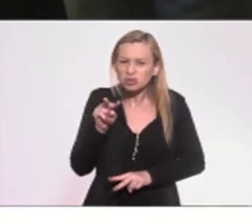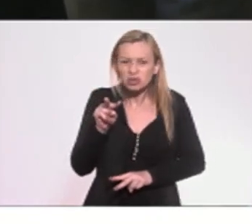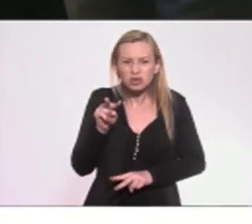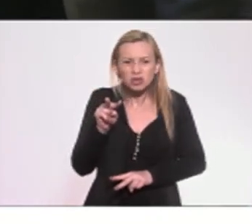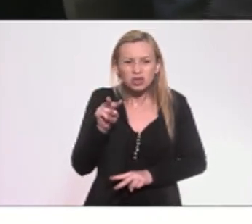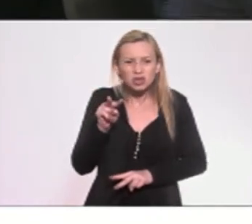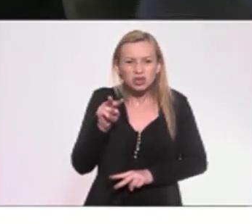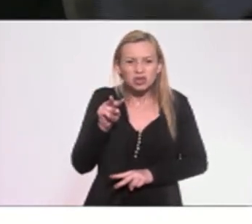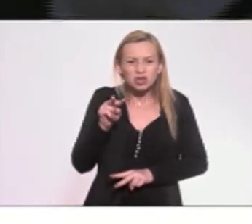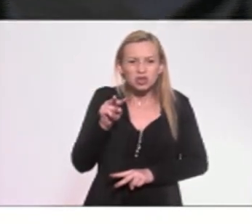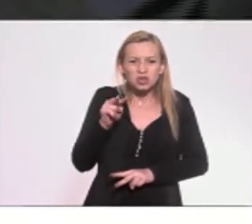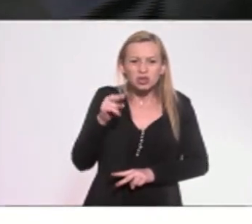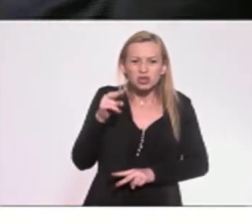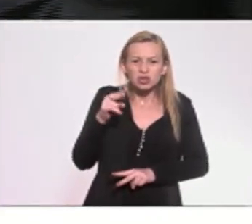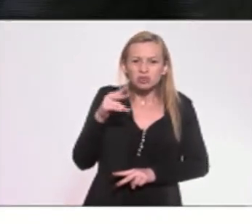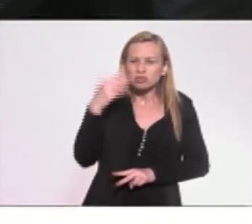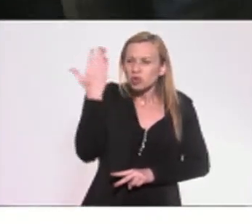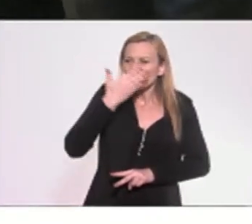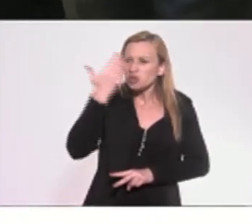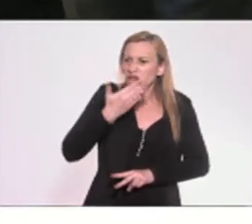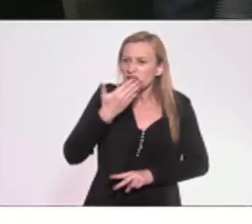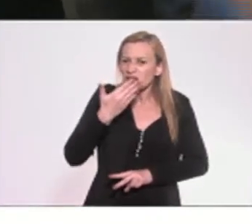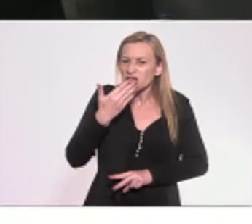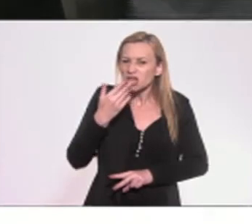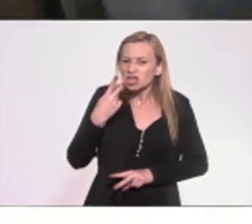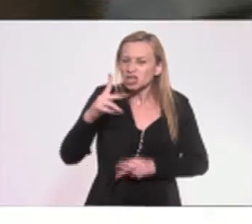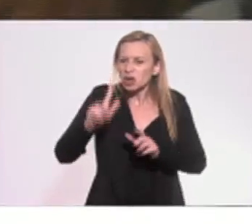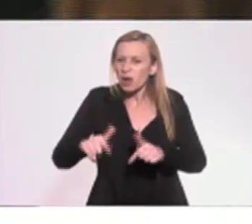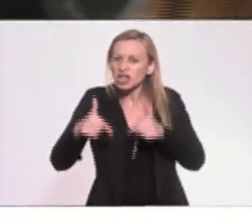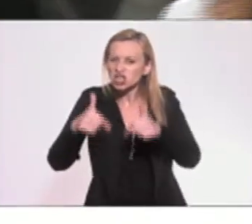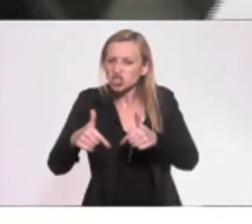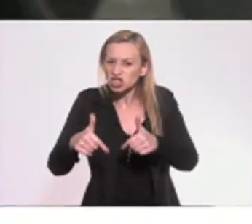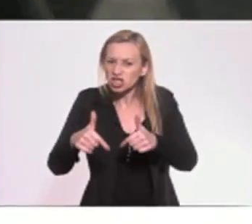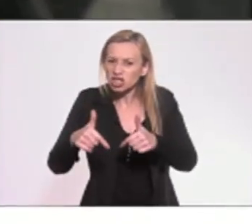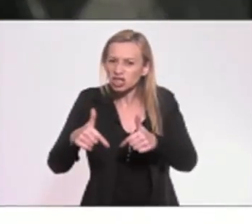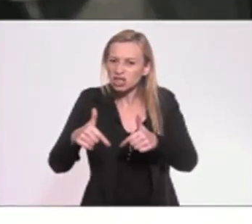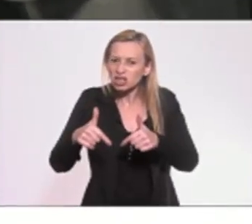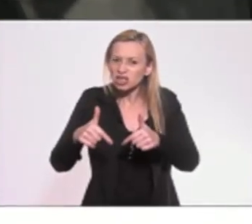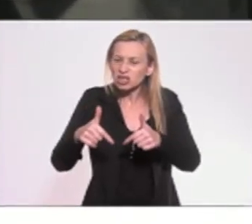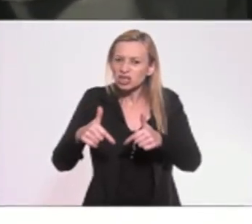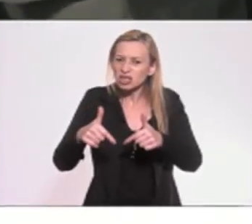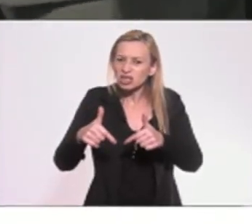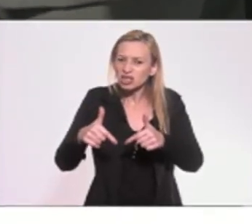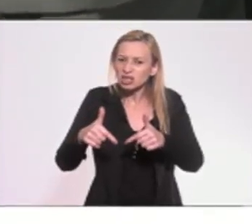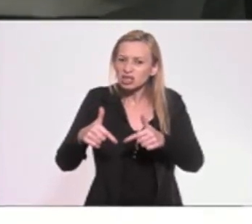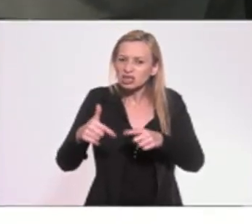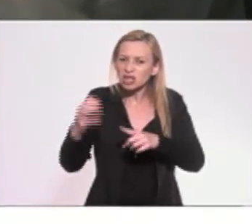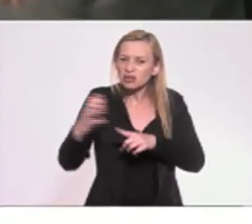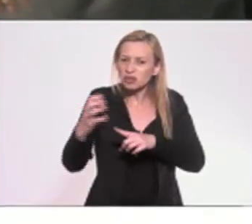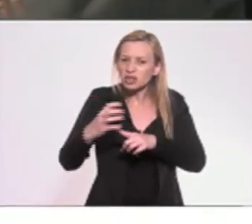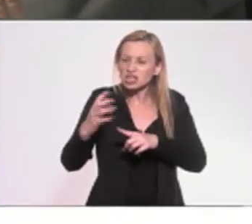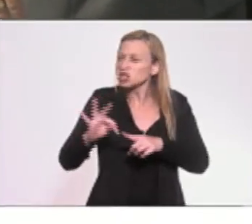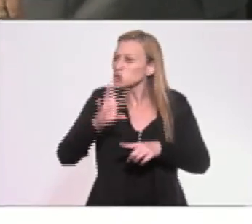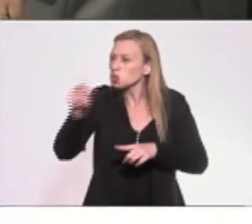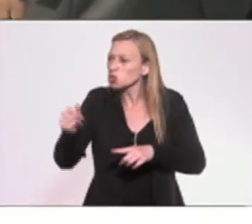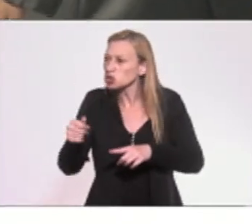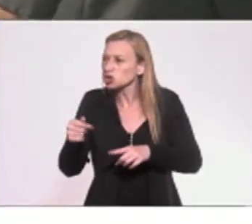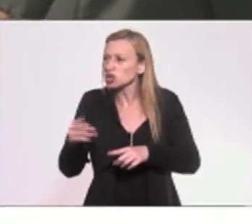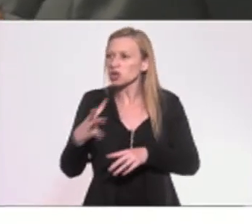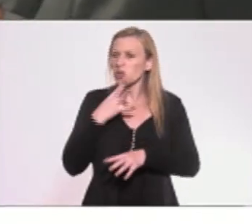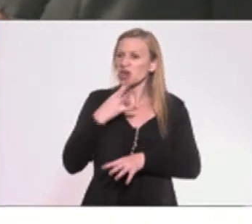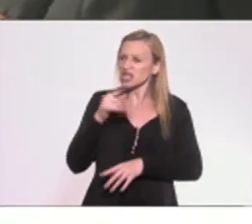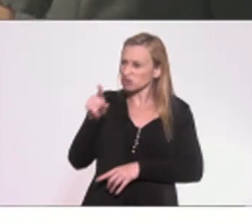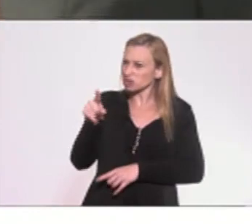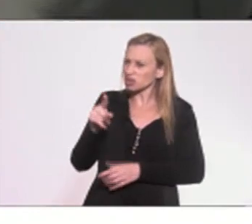Não vês que a tua conspiração a tem já dominada todos estes que te conhecem?